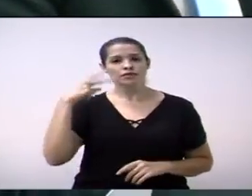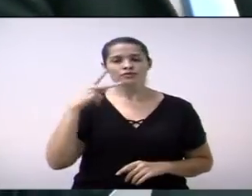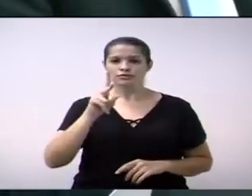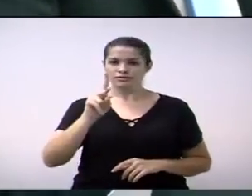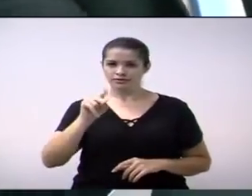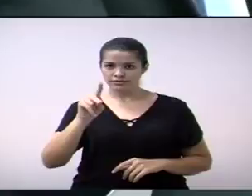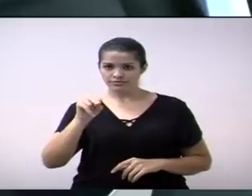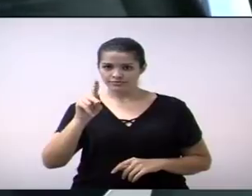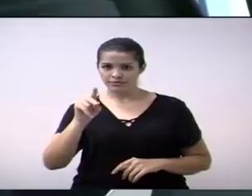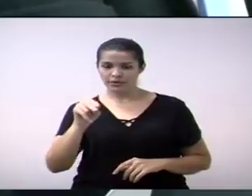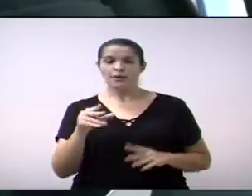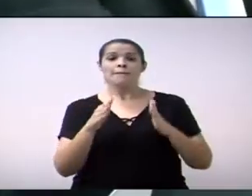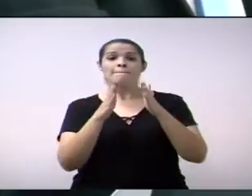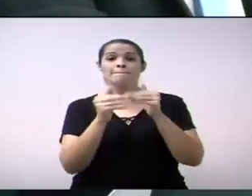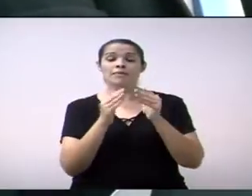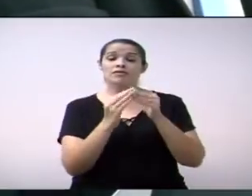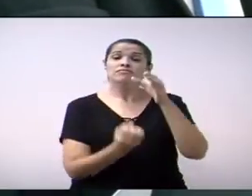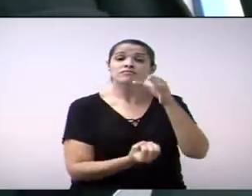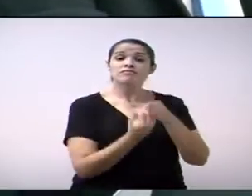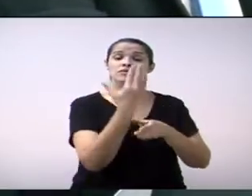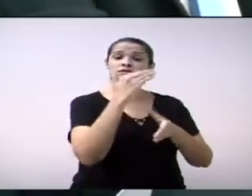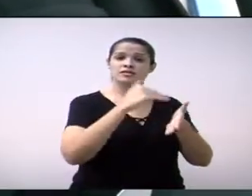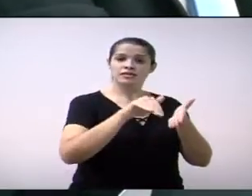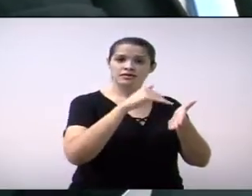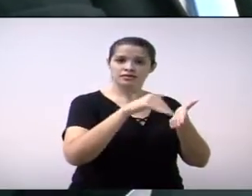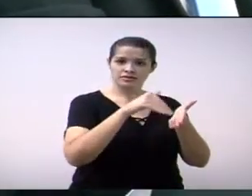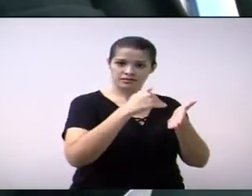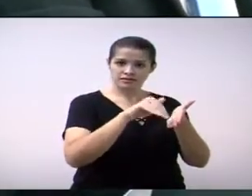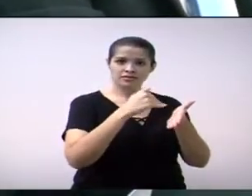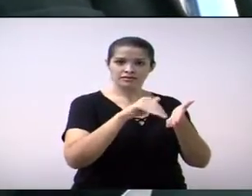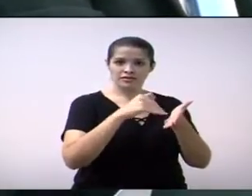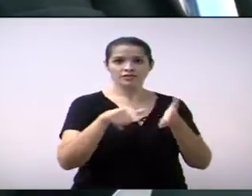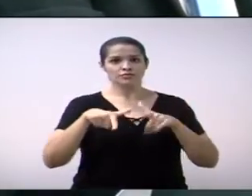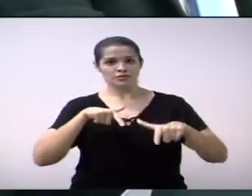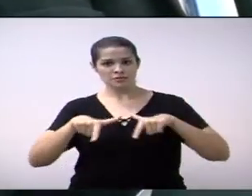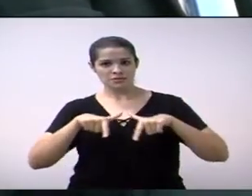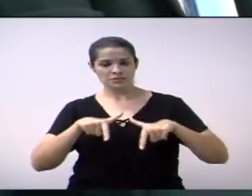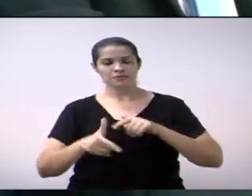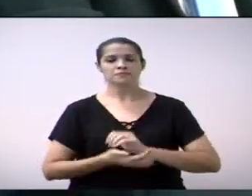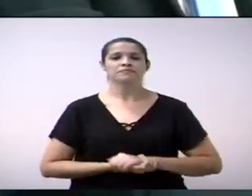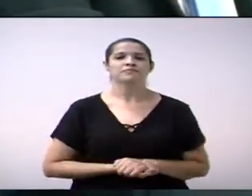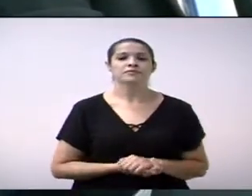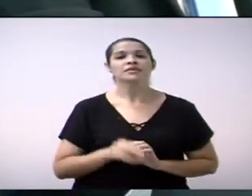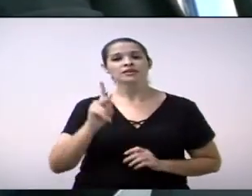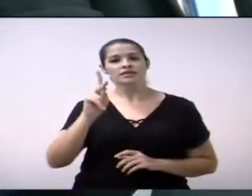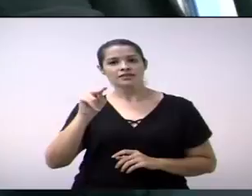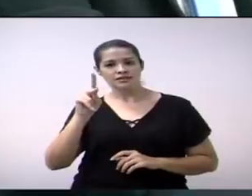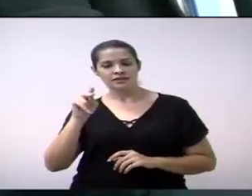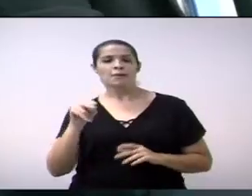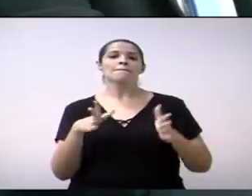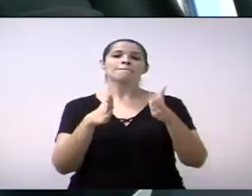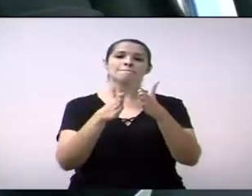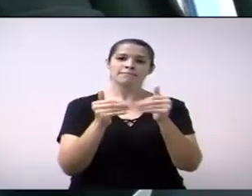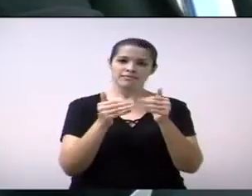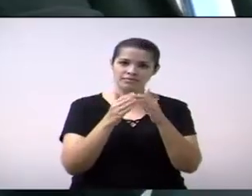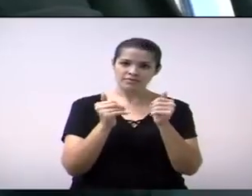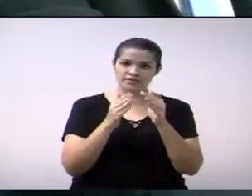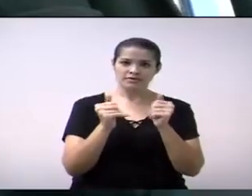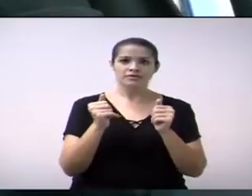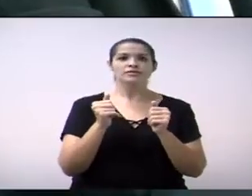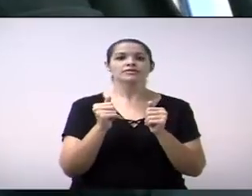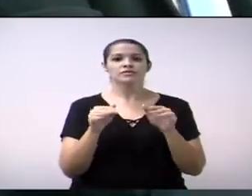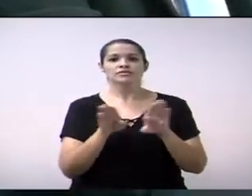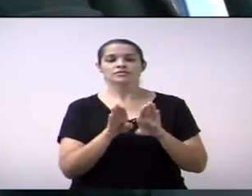da Secretaria do Trabalho. De número 164, vereador Kiko, sugerindo ao Executivo a criação do orçamento